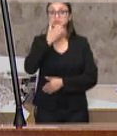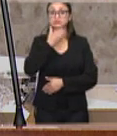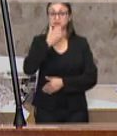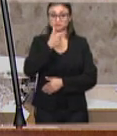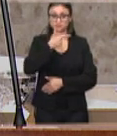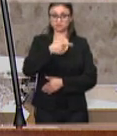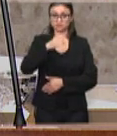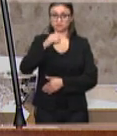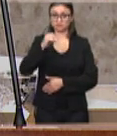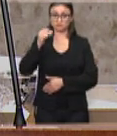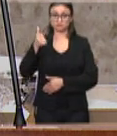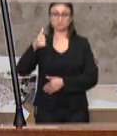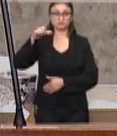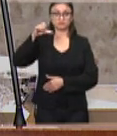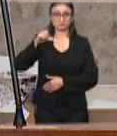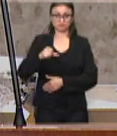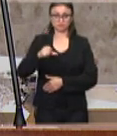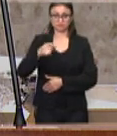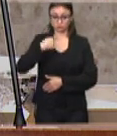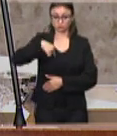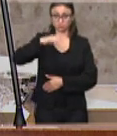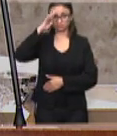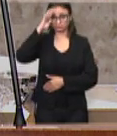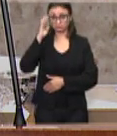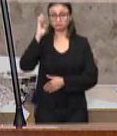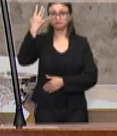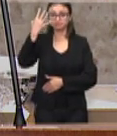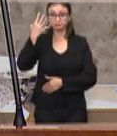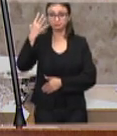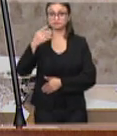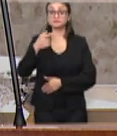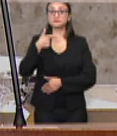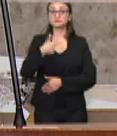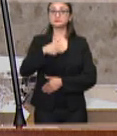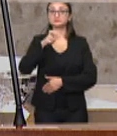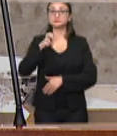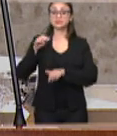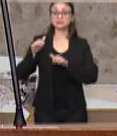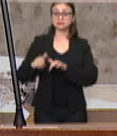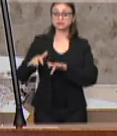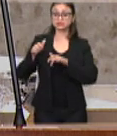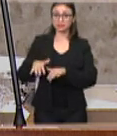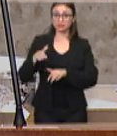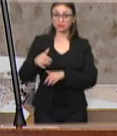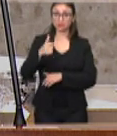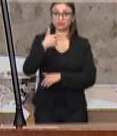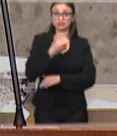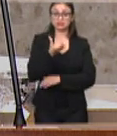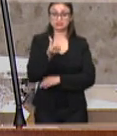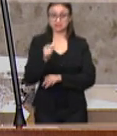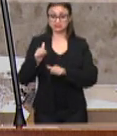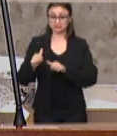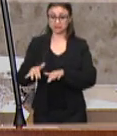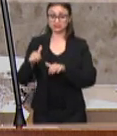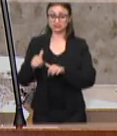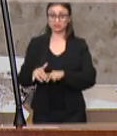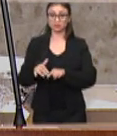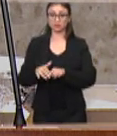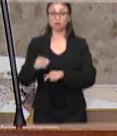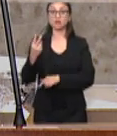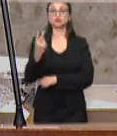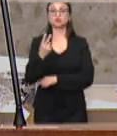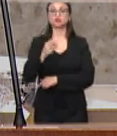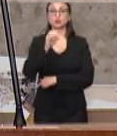2019. As nossas decisões foram tomadas em 25 de setembro, 26 de setembro e